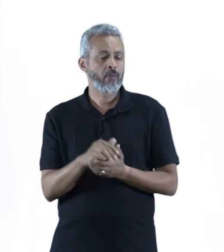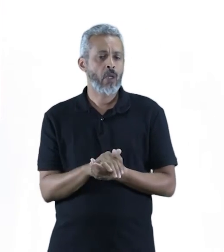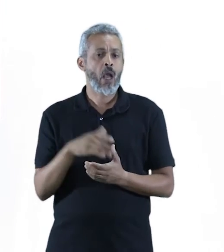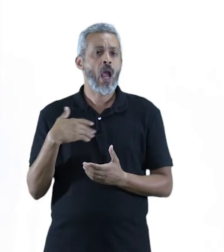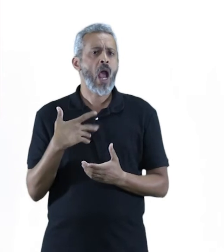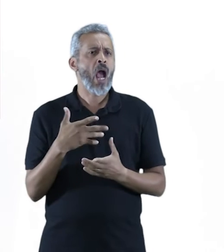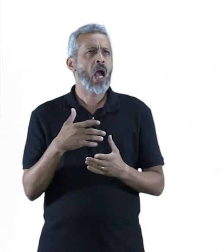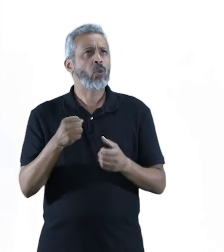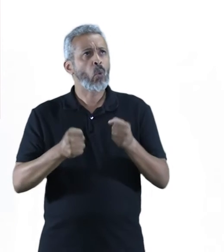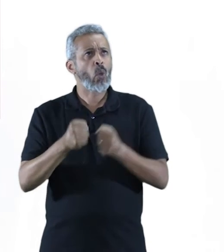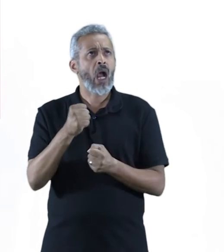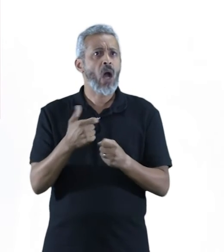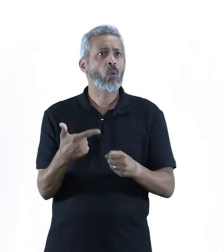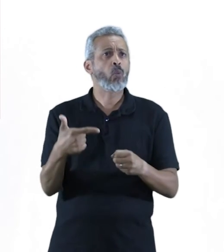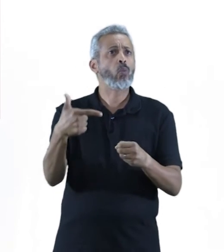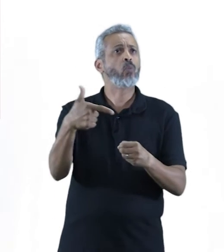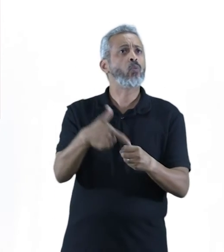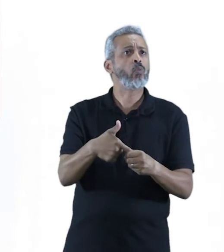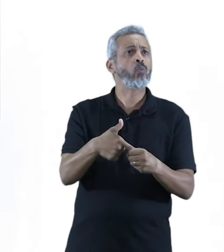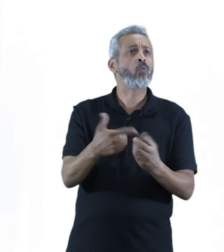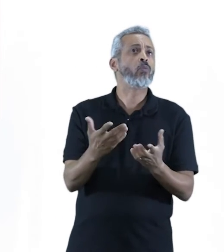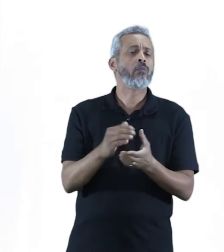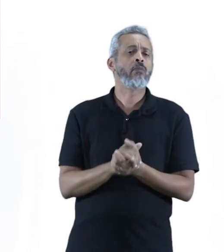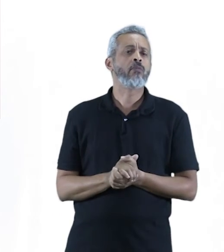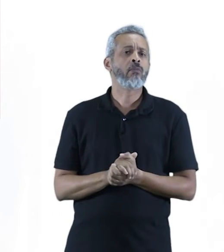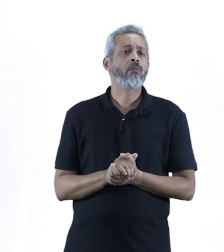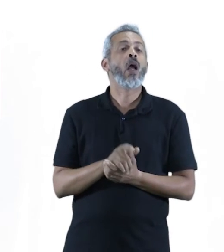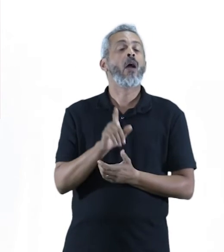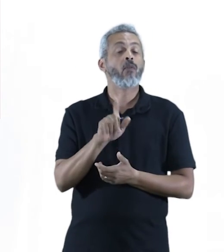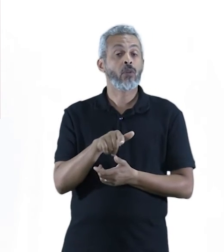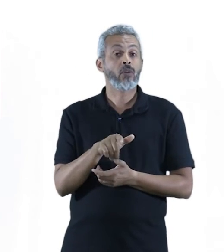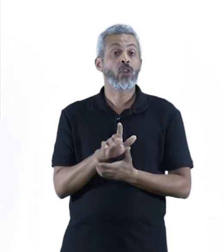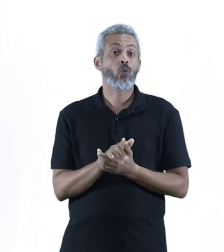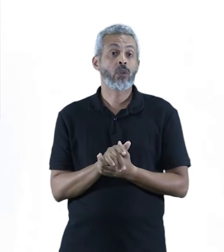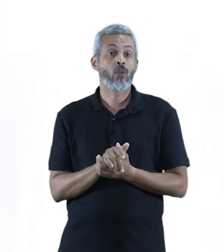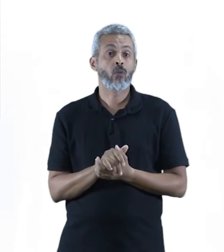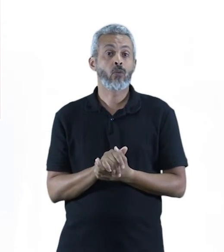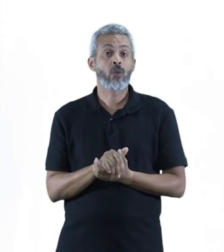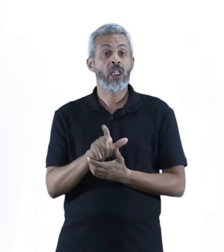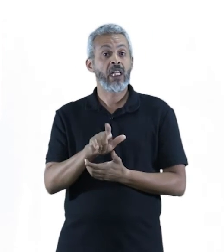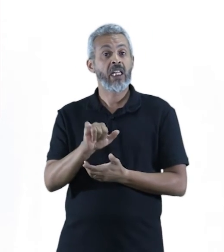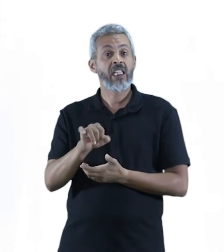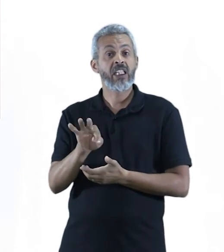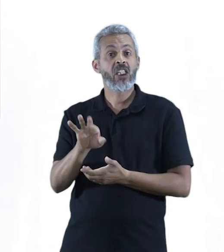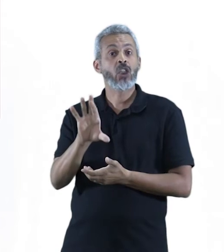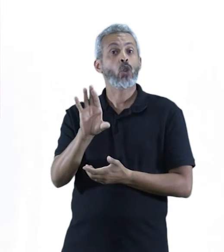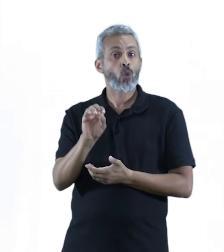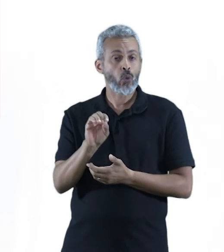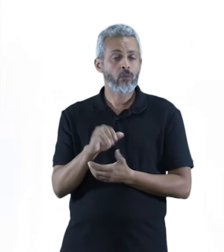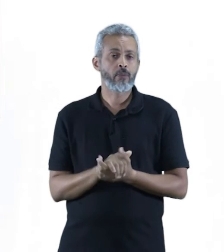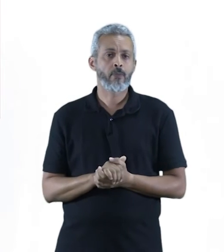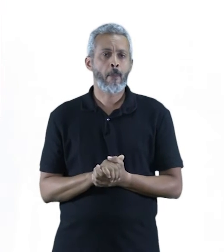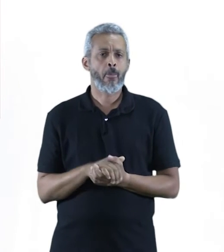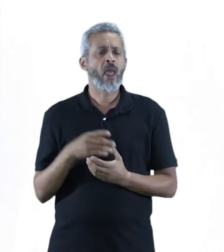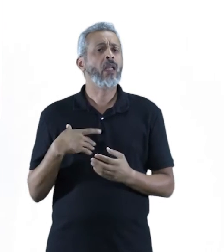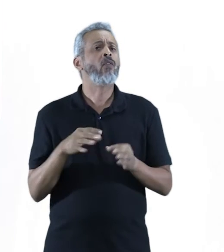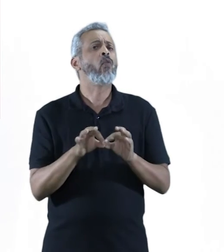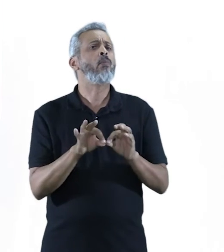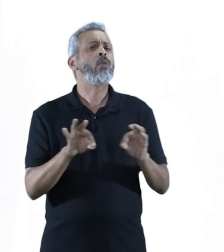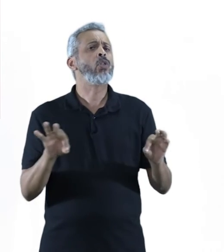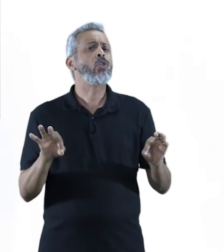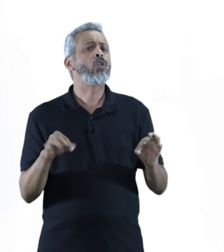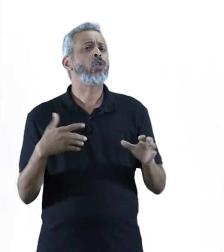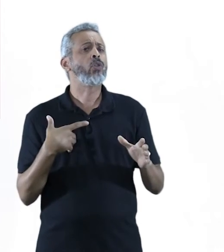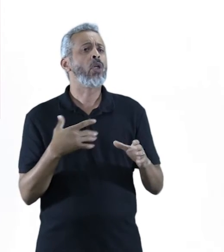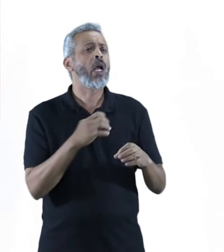for abastecer o carro num posto de gasolina? Nesse caso, você usa o litro. E se for medir